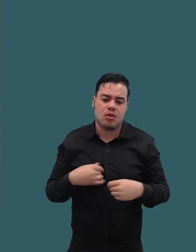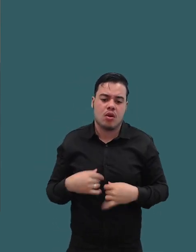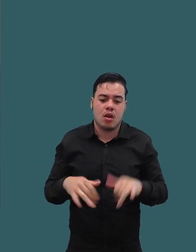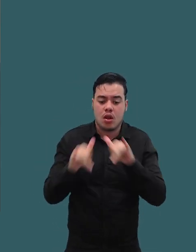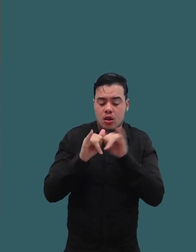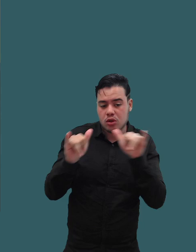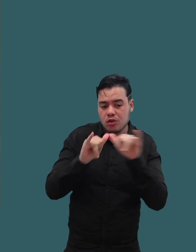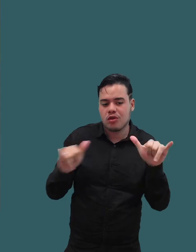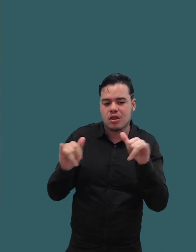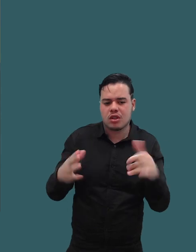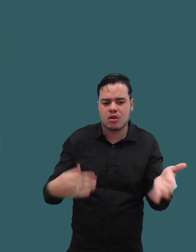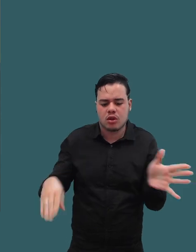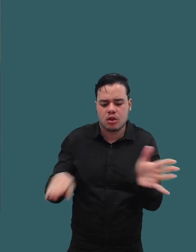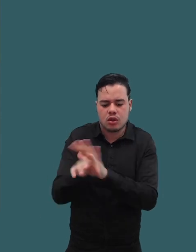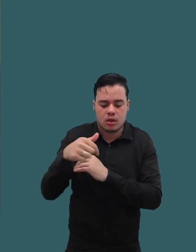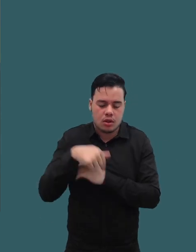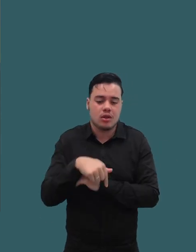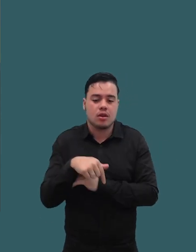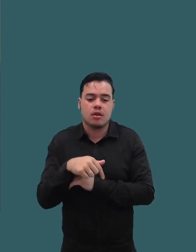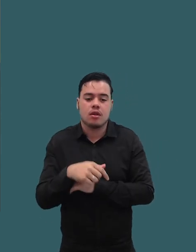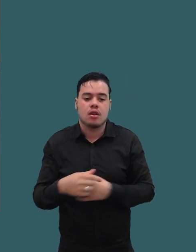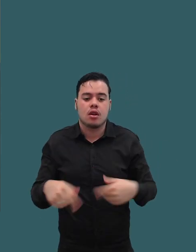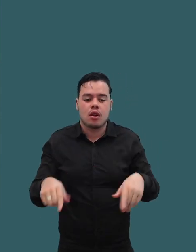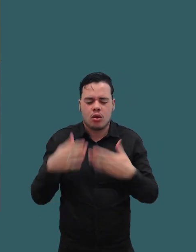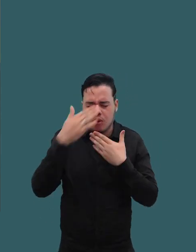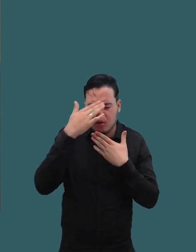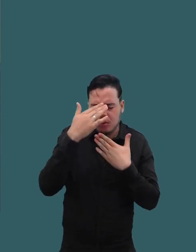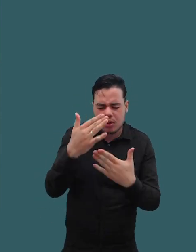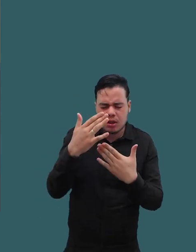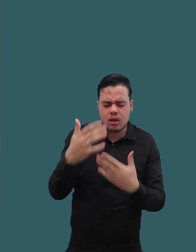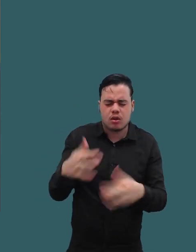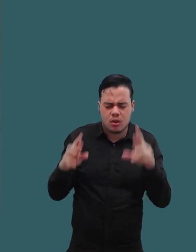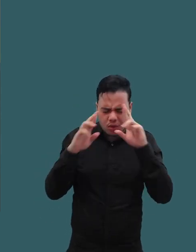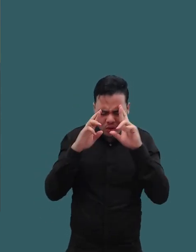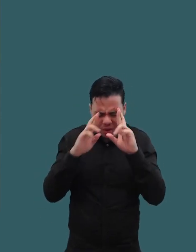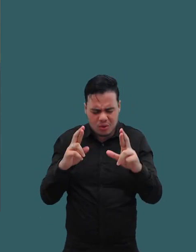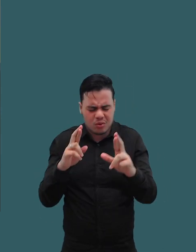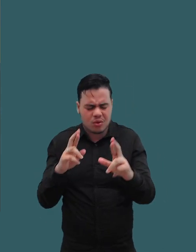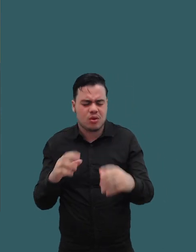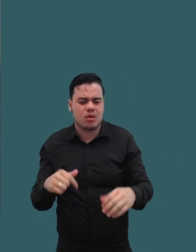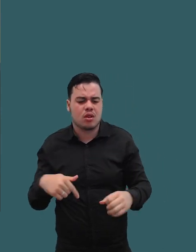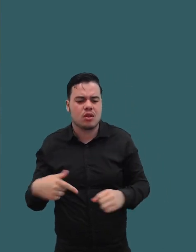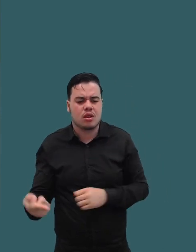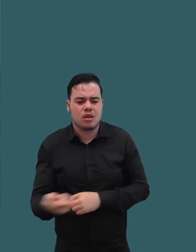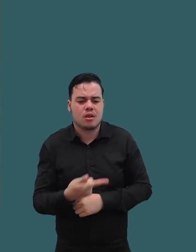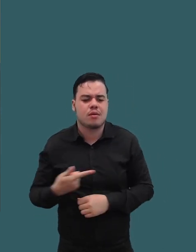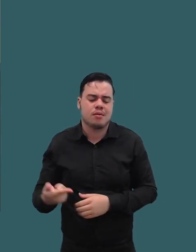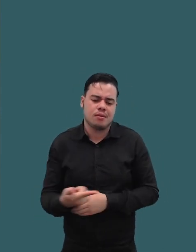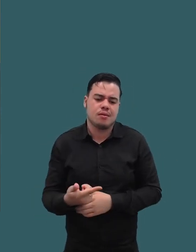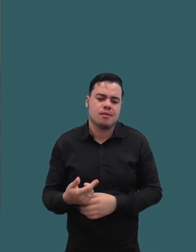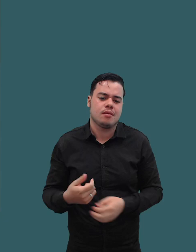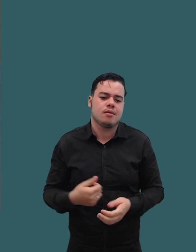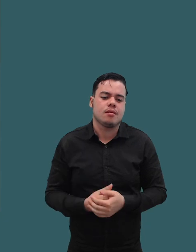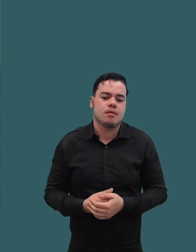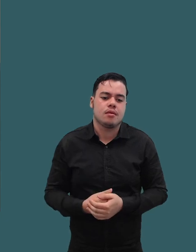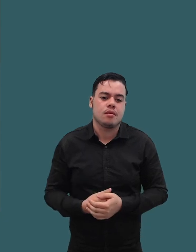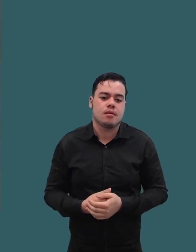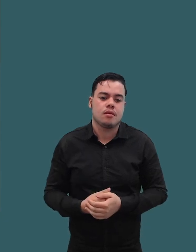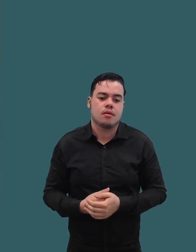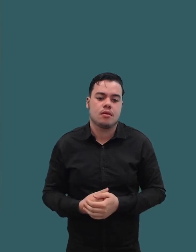que vem. Então, obrigada, Cris, também por esse reconhecimento seu de público. A realização